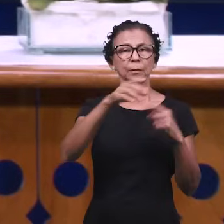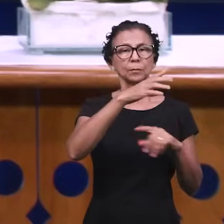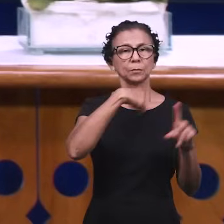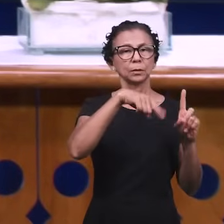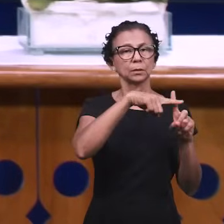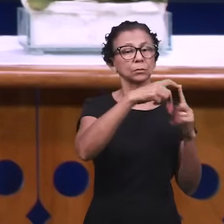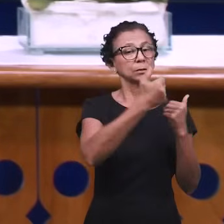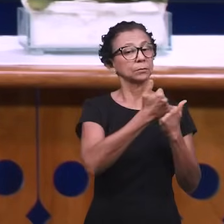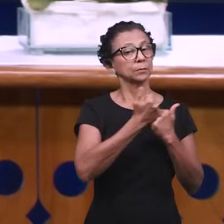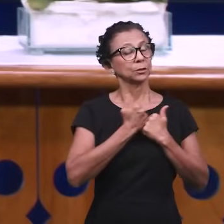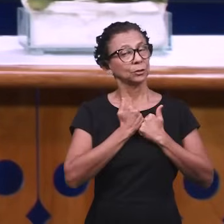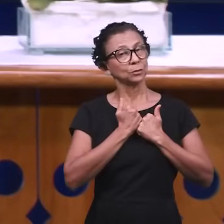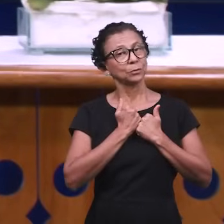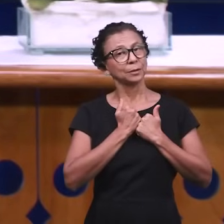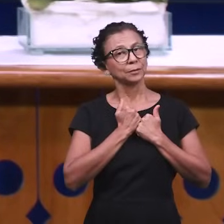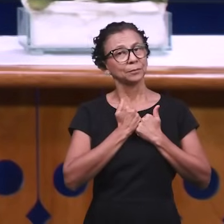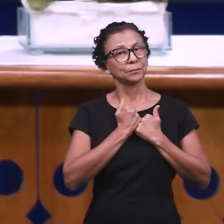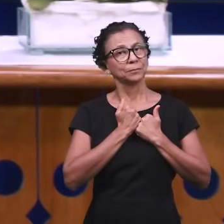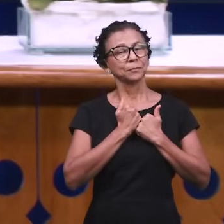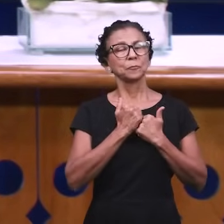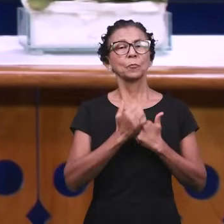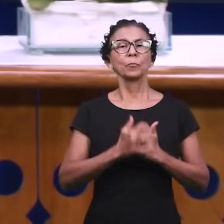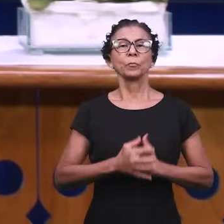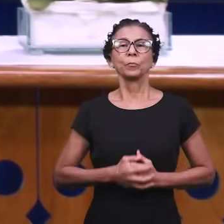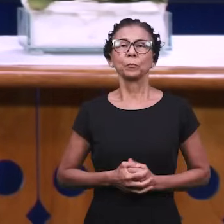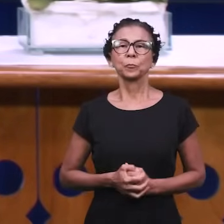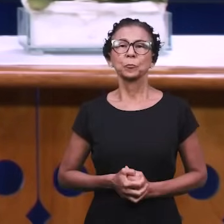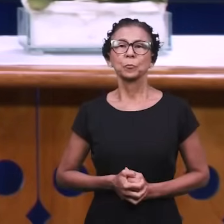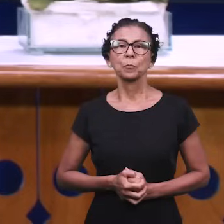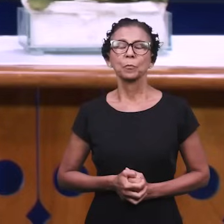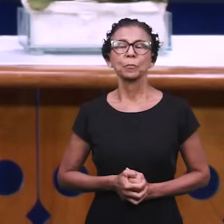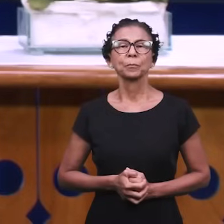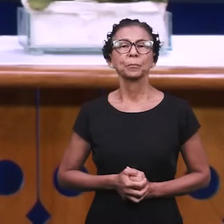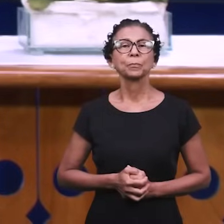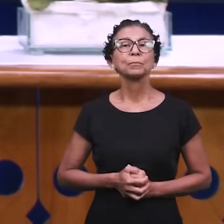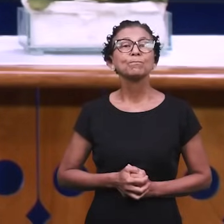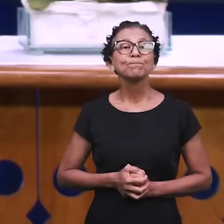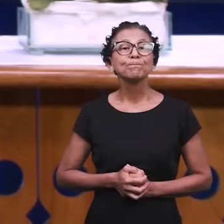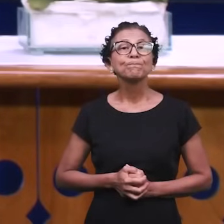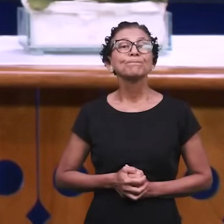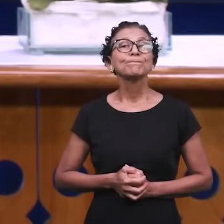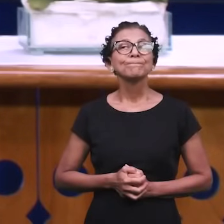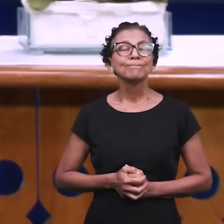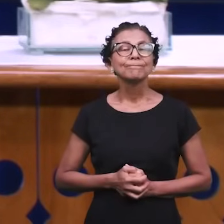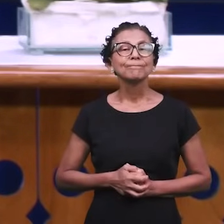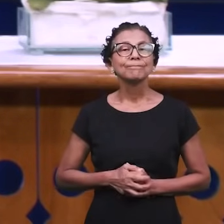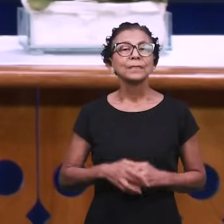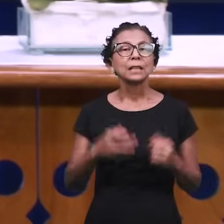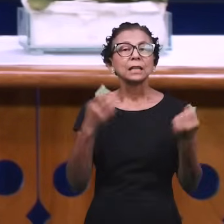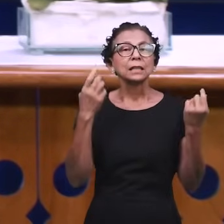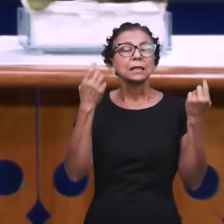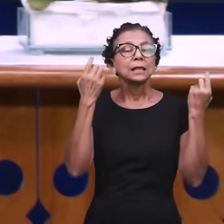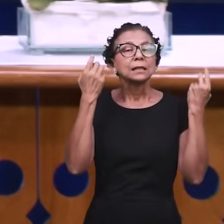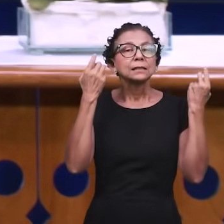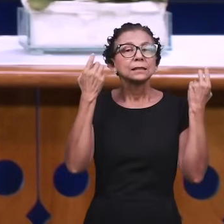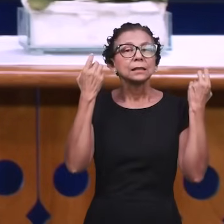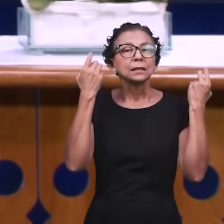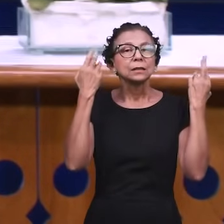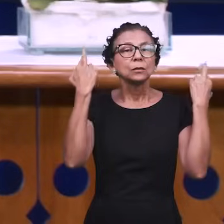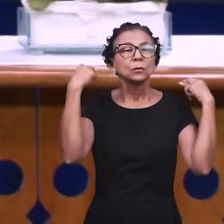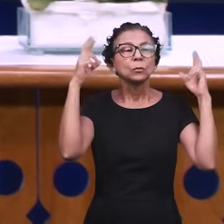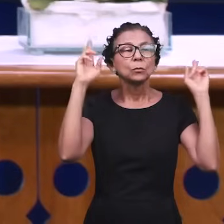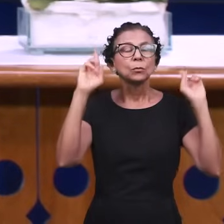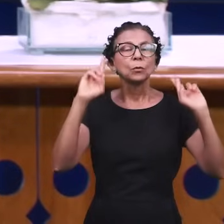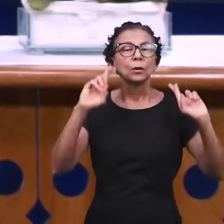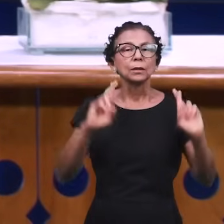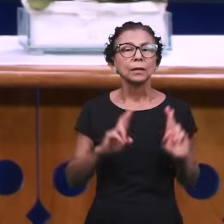esse cordeiro, que foi tão amado, aos 14 do mês ele seria sacrificado.